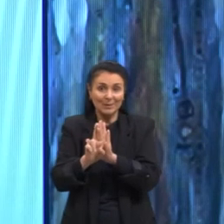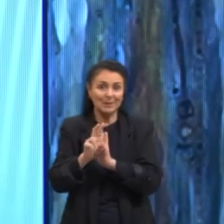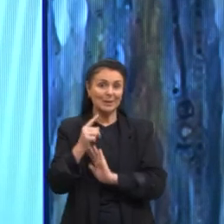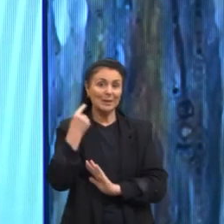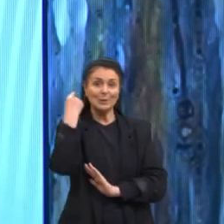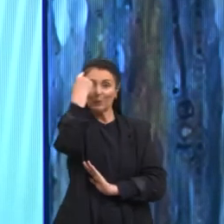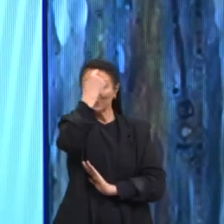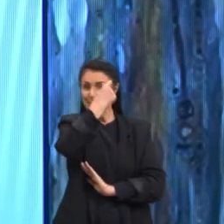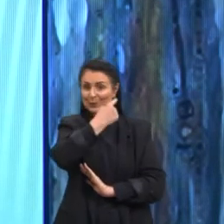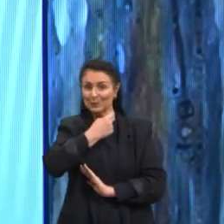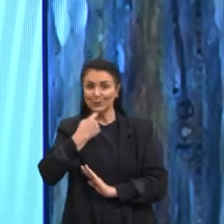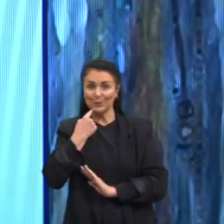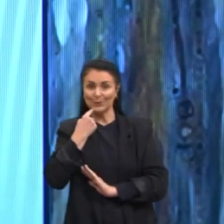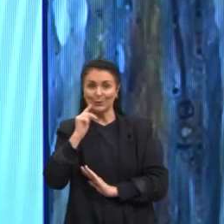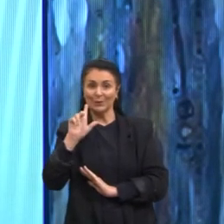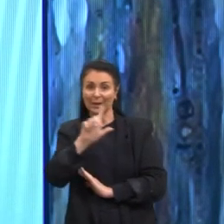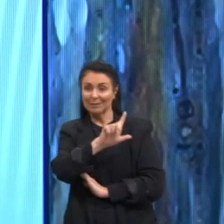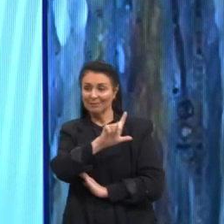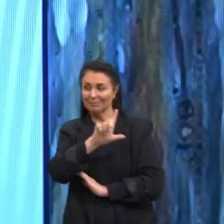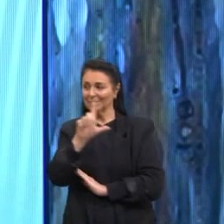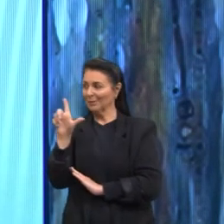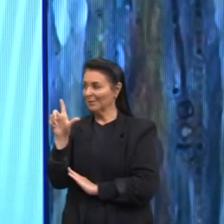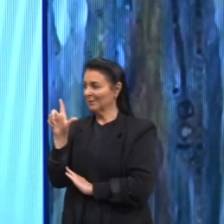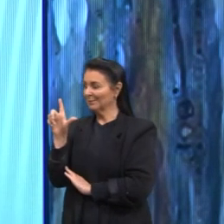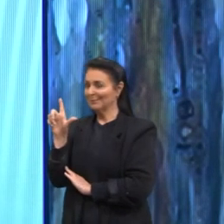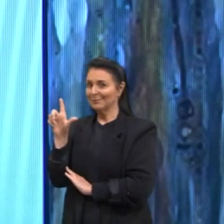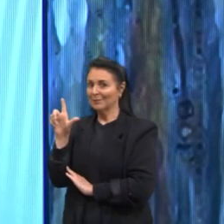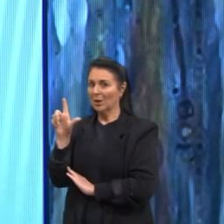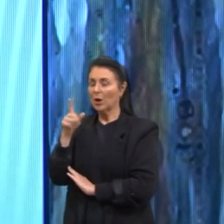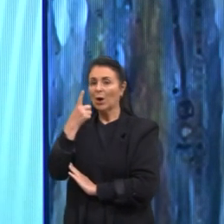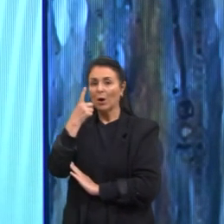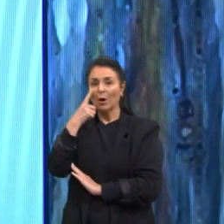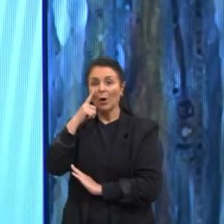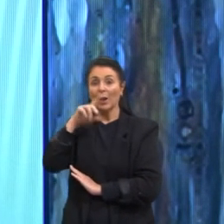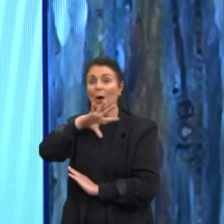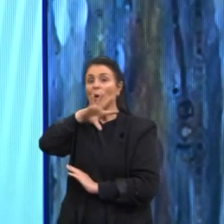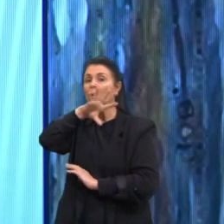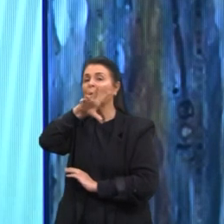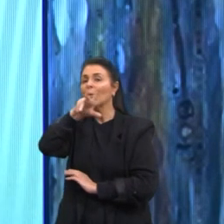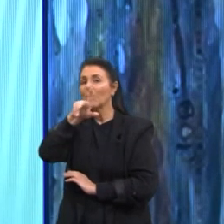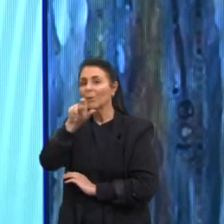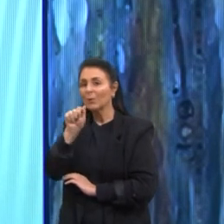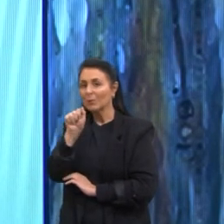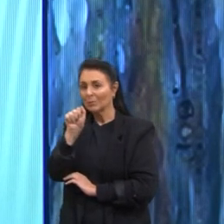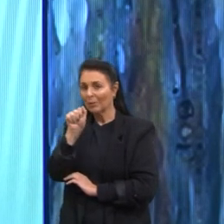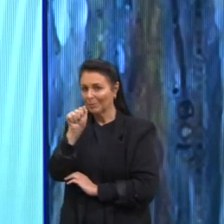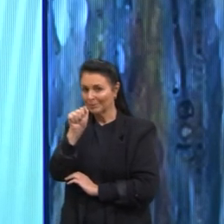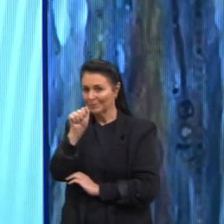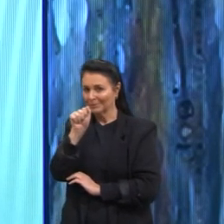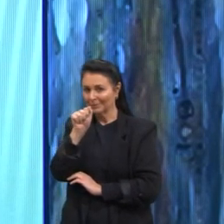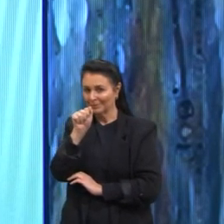mais uma vez aqui um animal né presente na caracterização